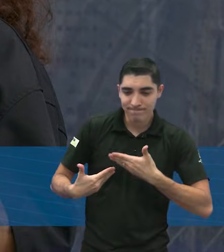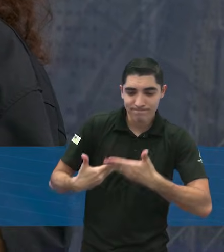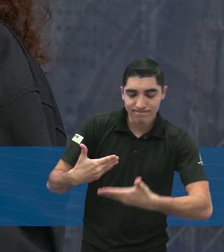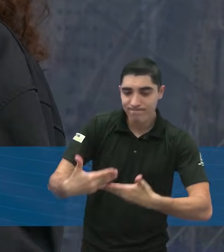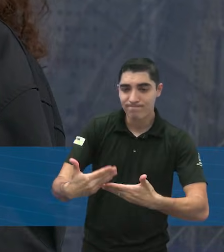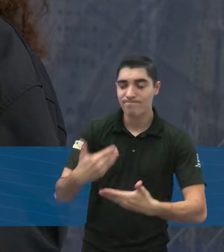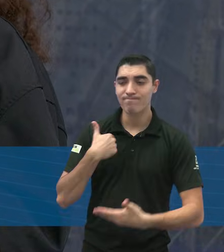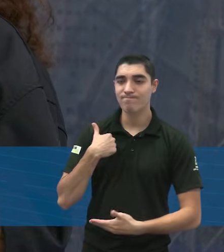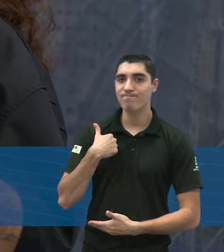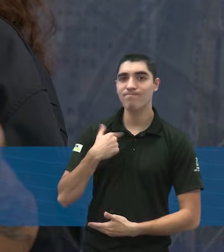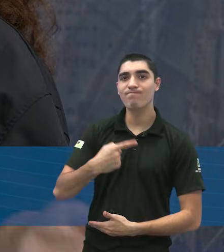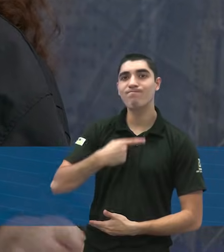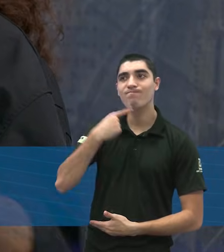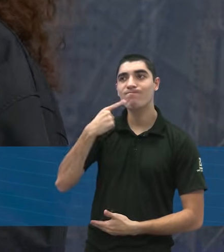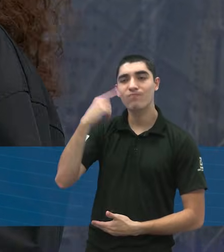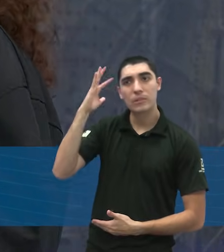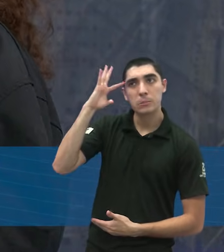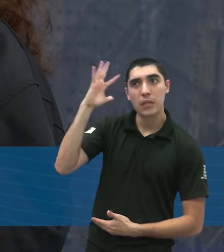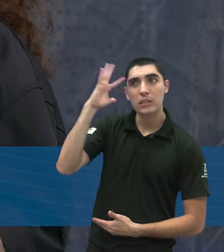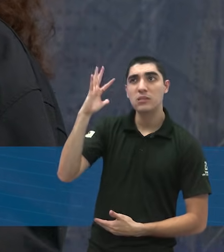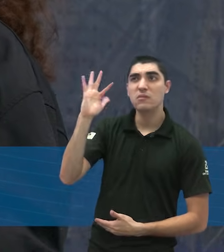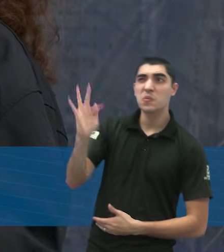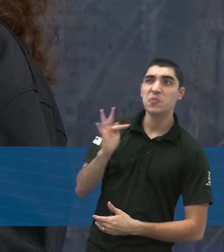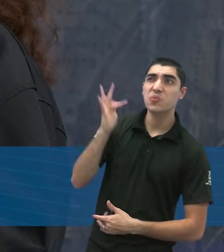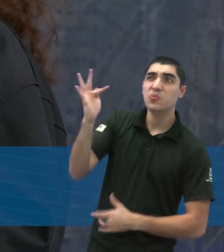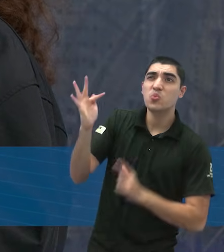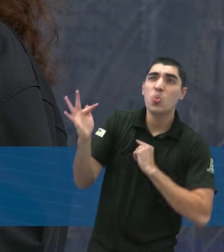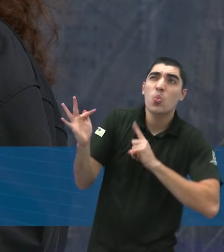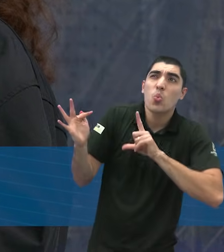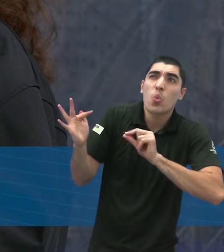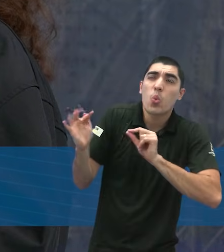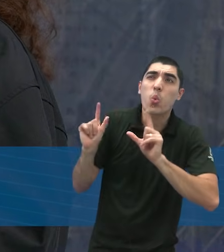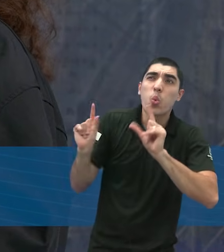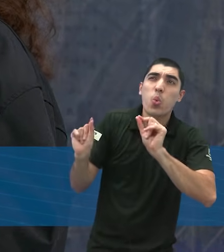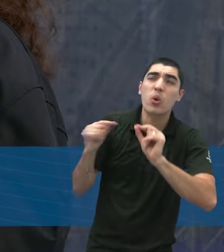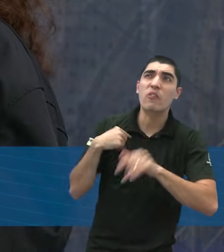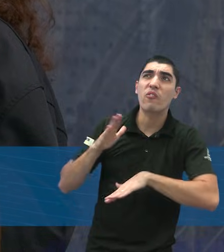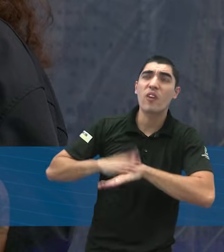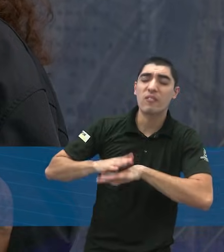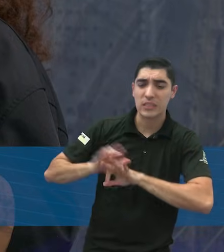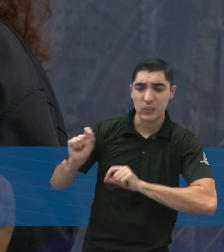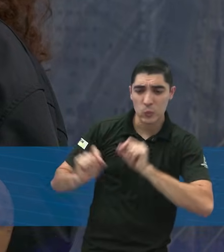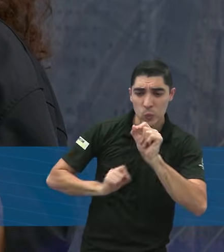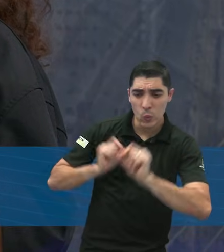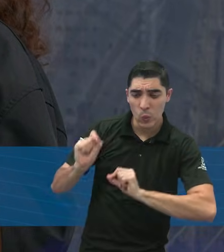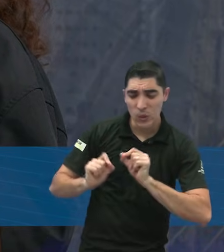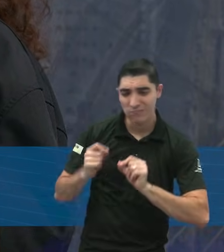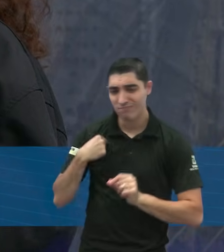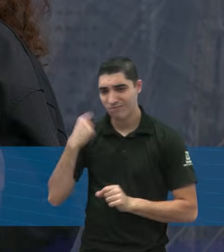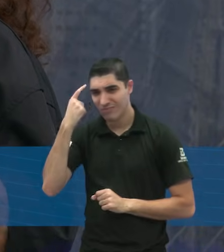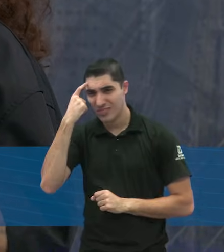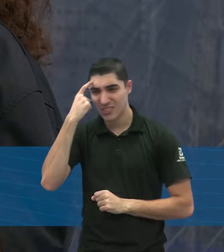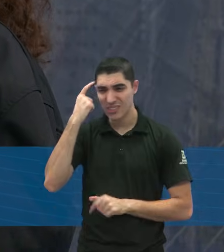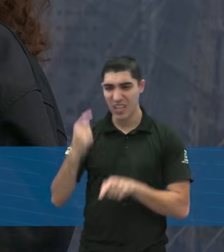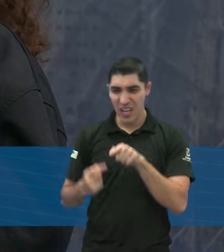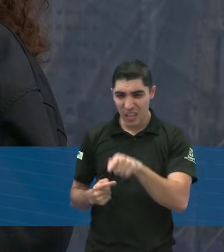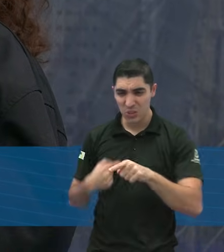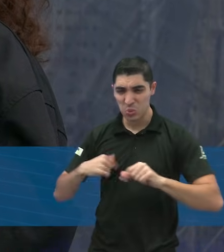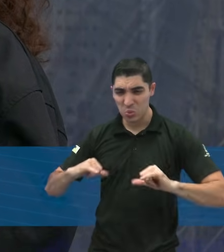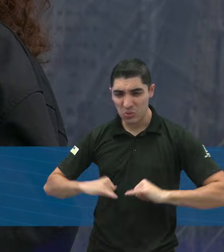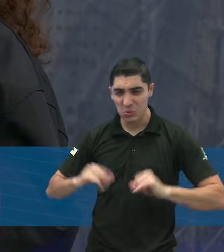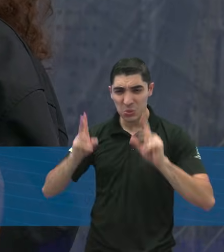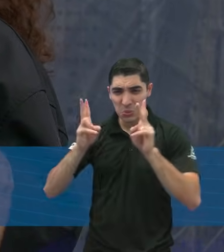subentenda que a gente não tem para onde ir. A gente não tem outro caminho, a gente tem que lidar realmente com aquela realidade